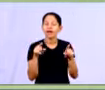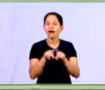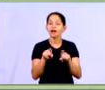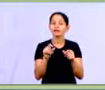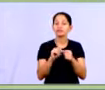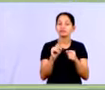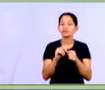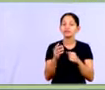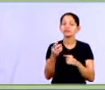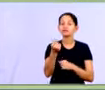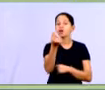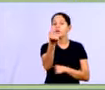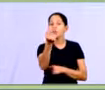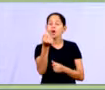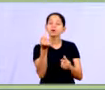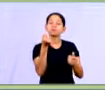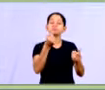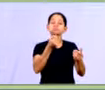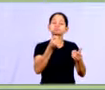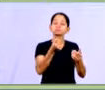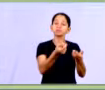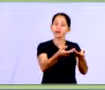as entradas